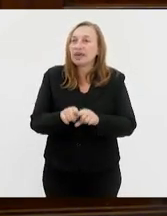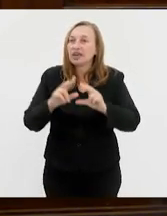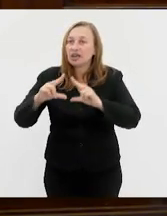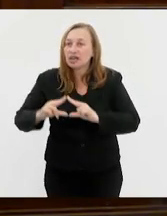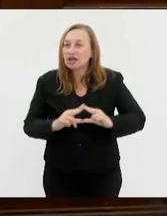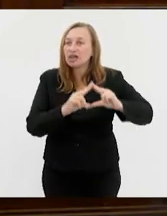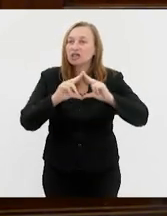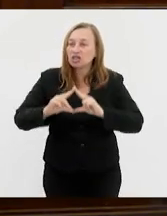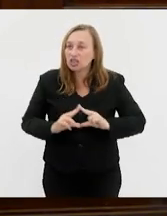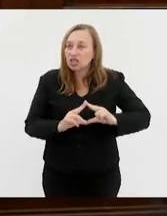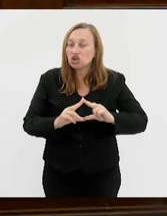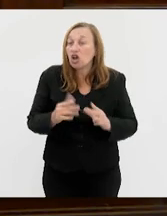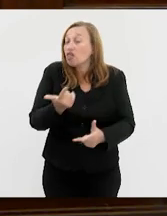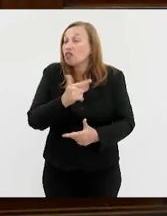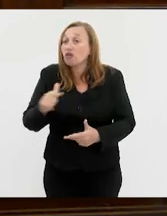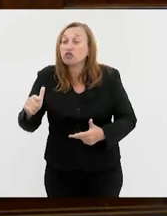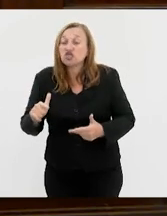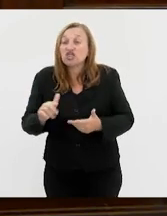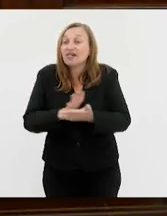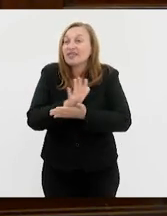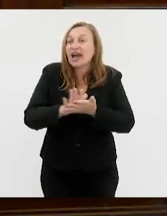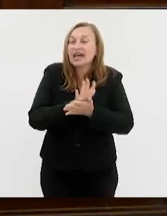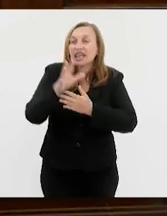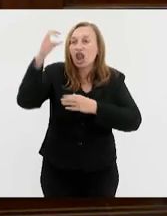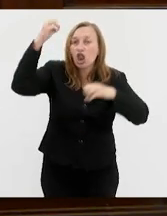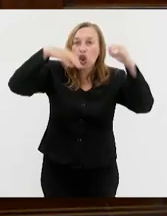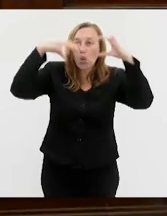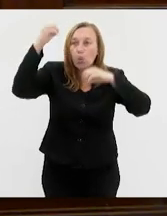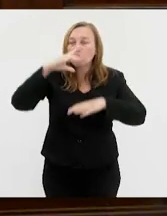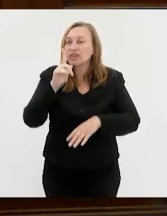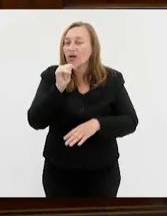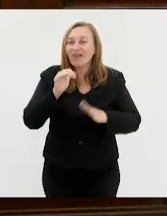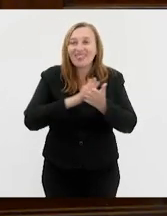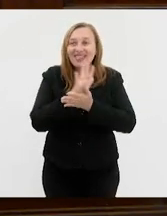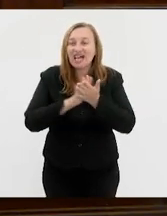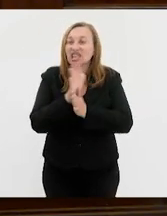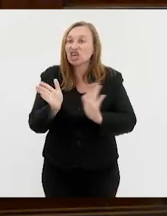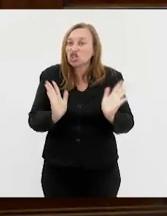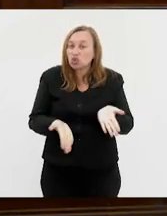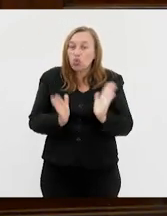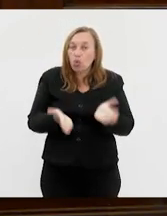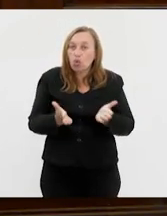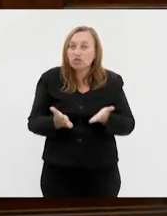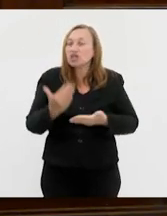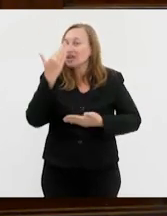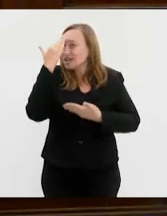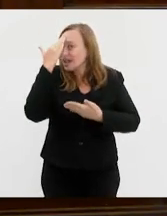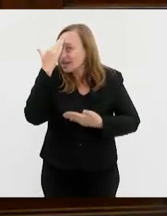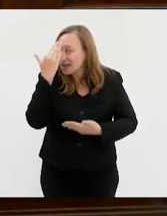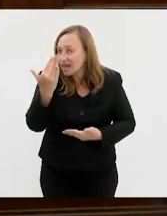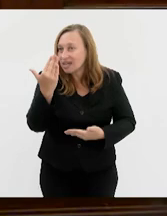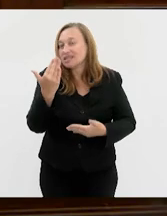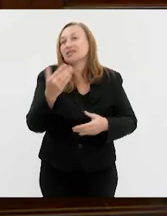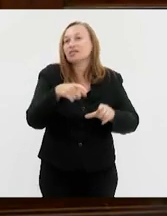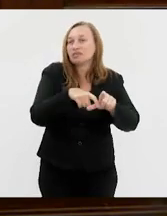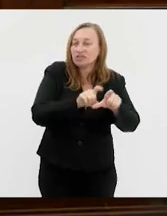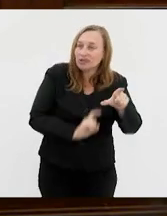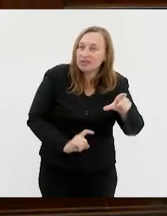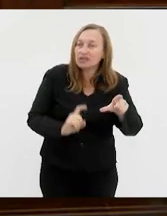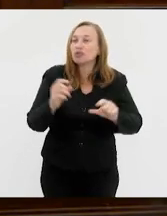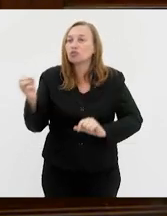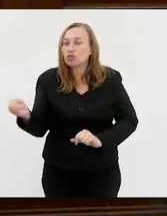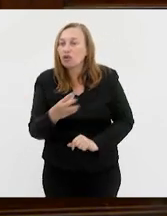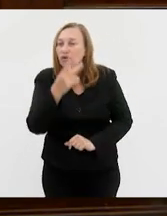saneamento básico, iluminação. E hoje, graças a uma administração moderna, de um cara